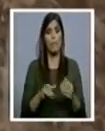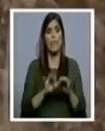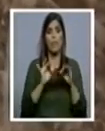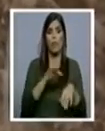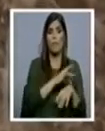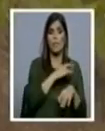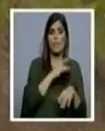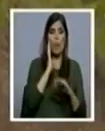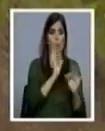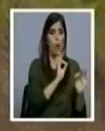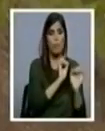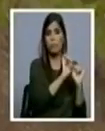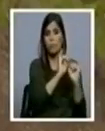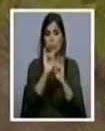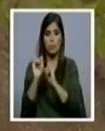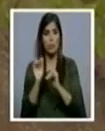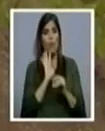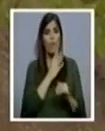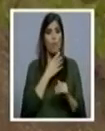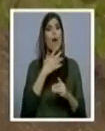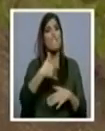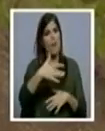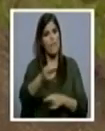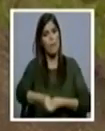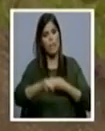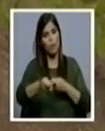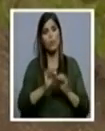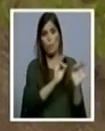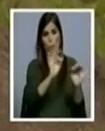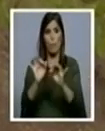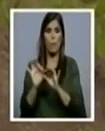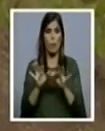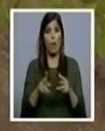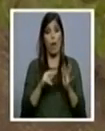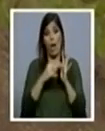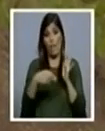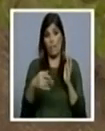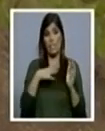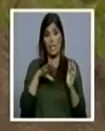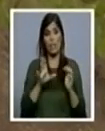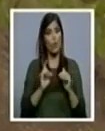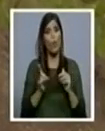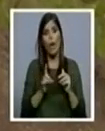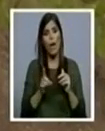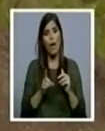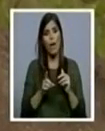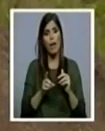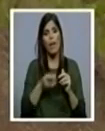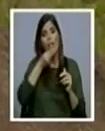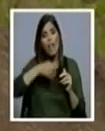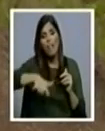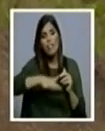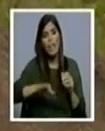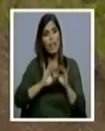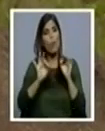medicina personalizada, que tanto se fala, também vai haver uma agricultura personalizada. Aquilo que a alface quer não é o composto, se calhar,